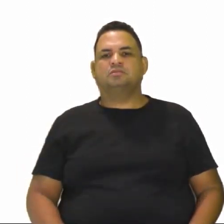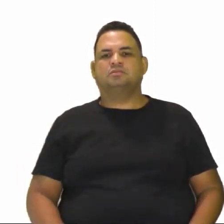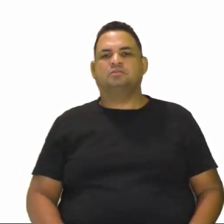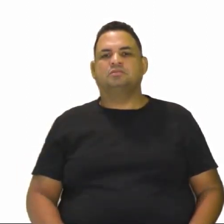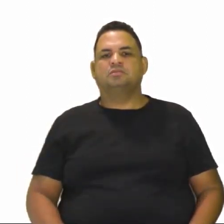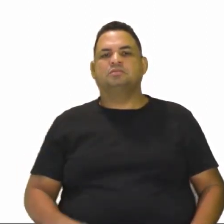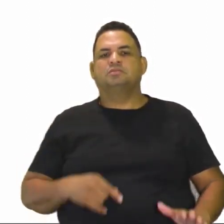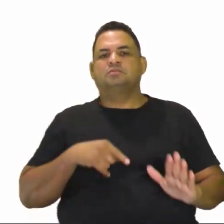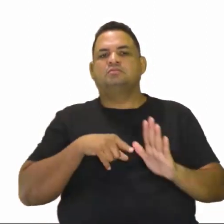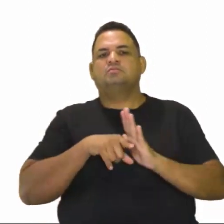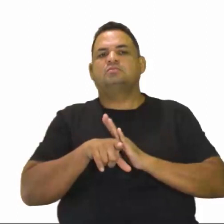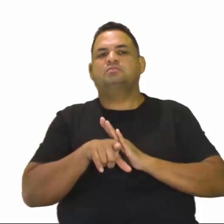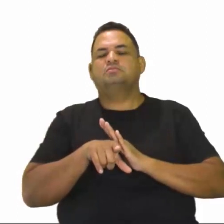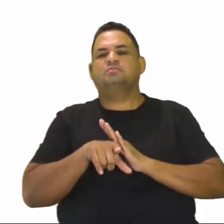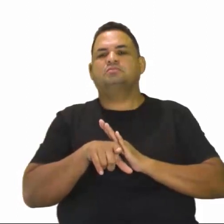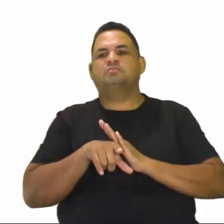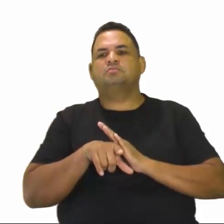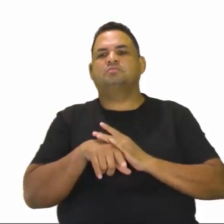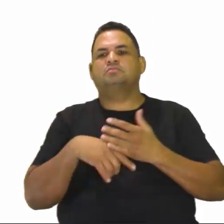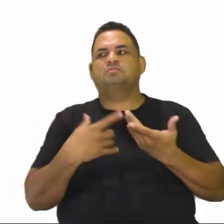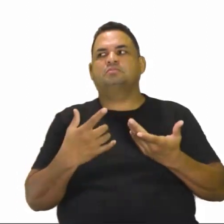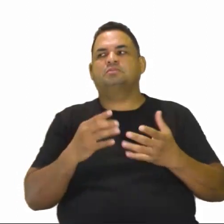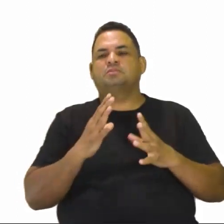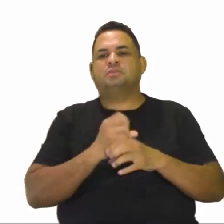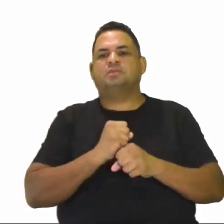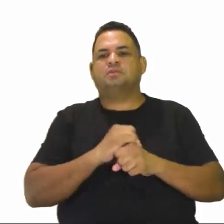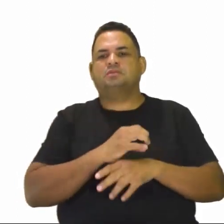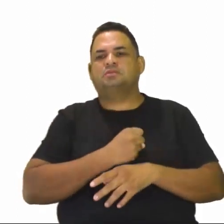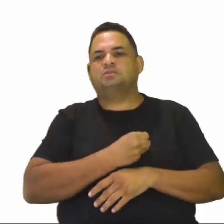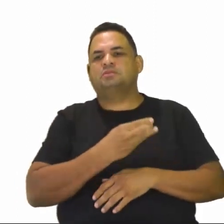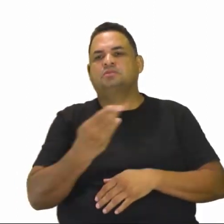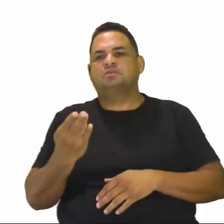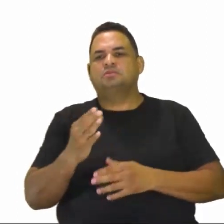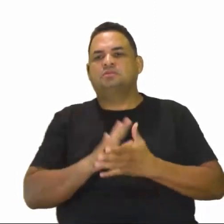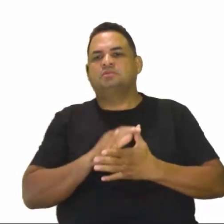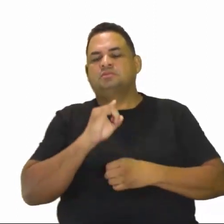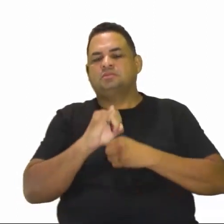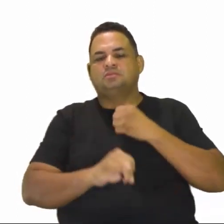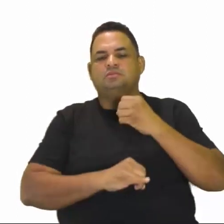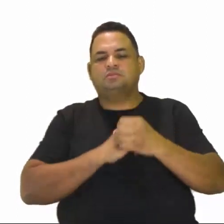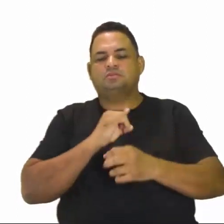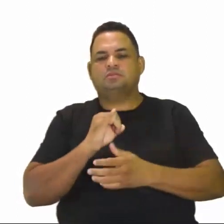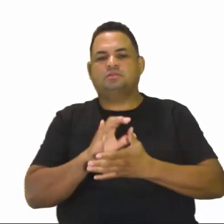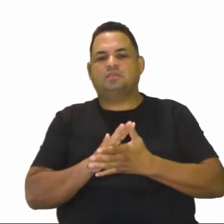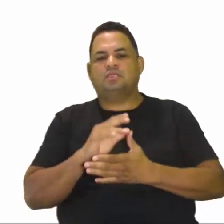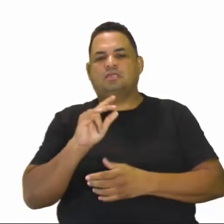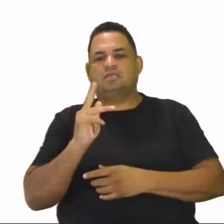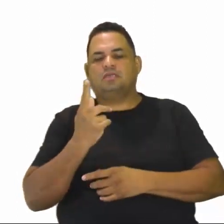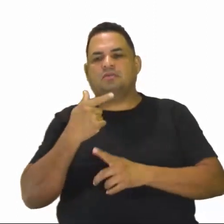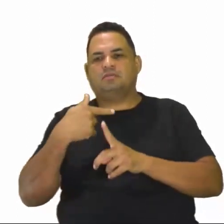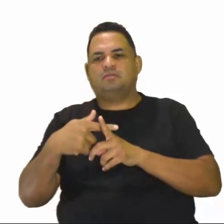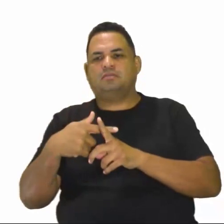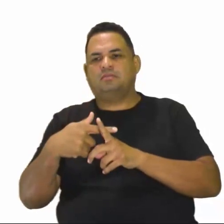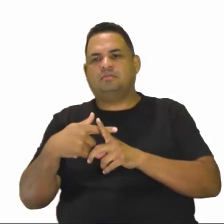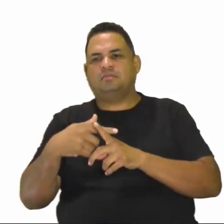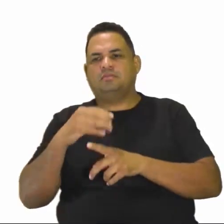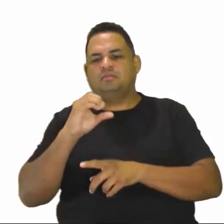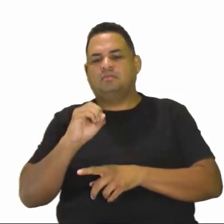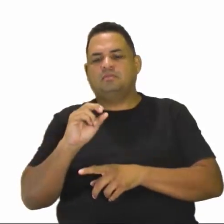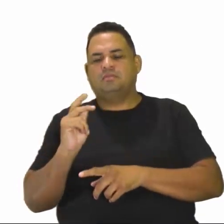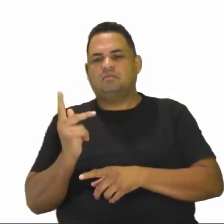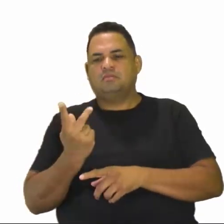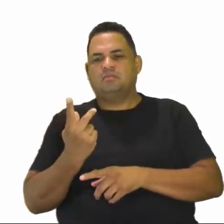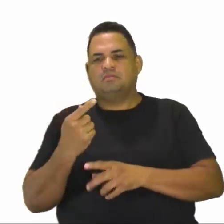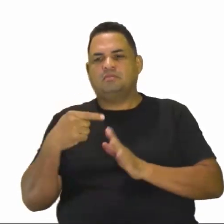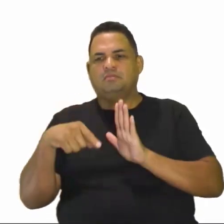pede para a gente determinar as concentrações dos íons H+ e